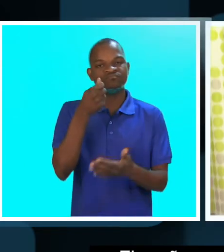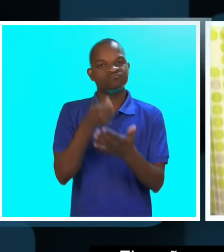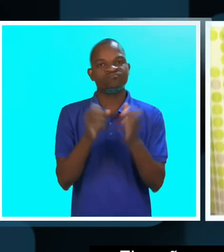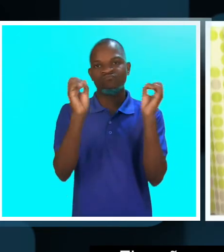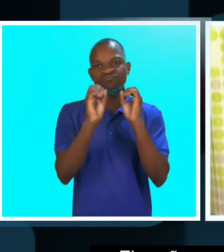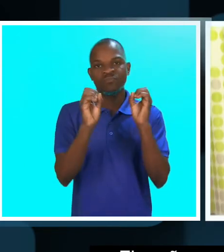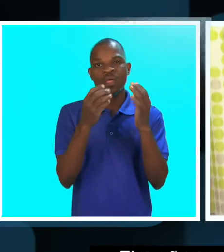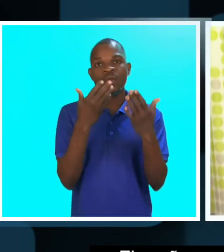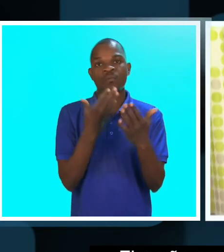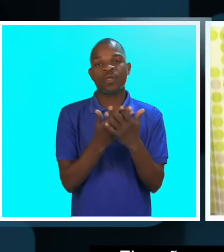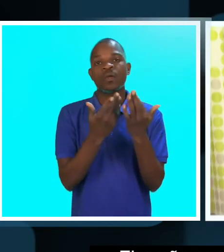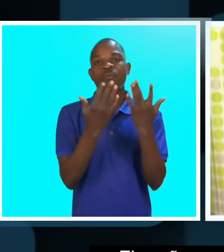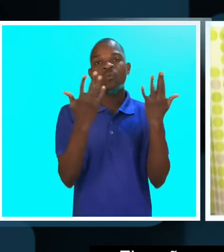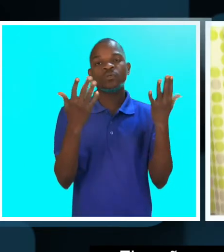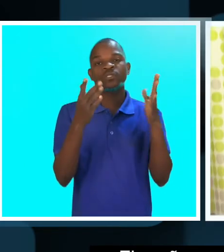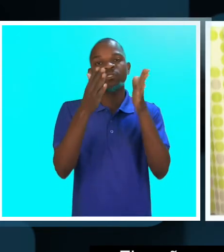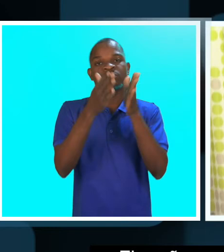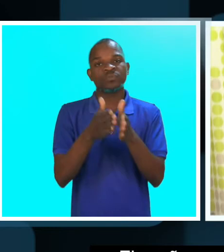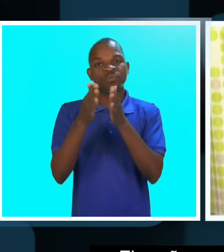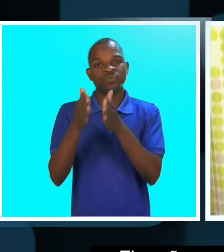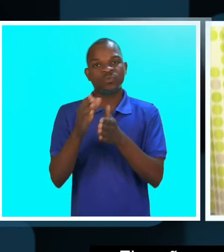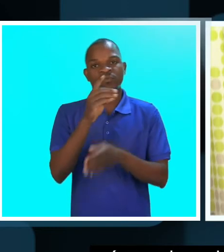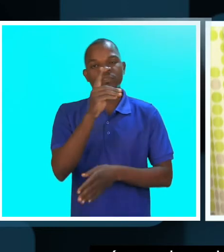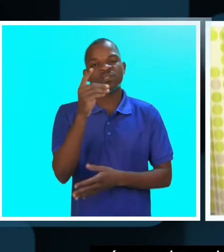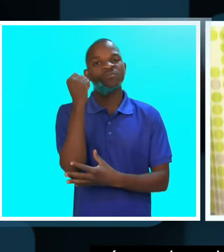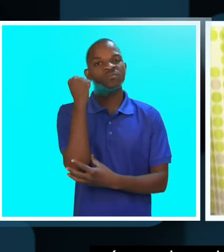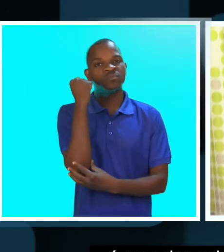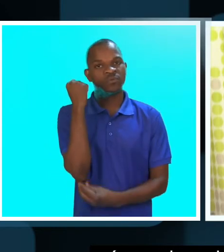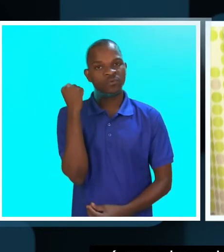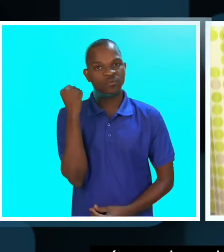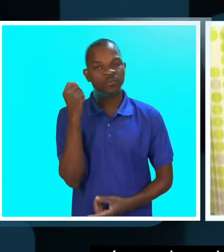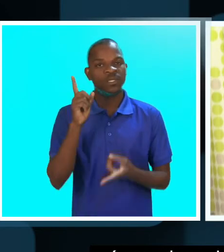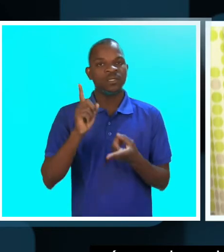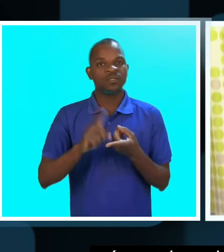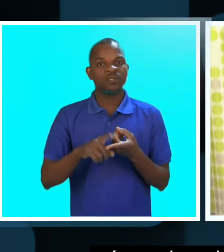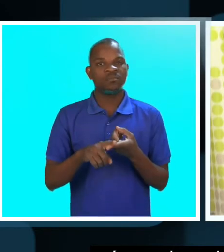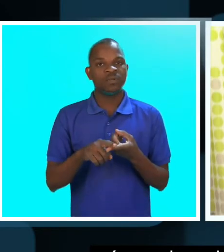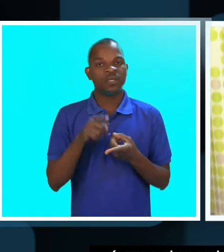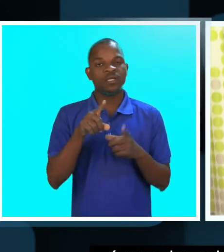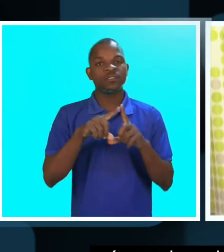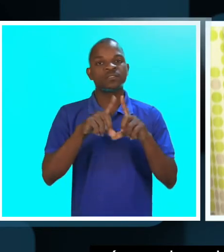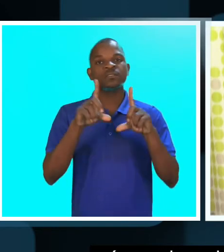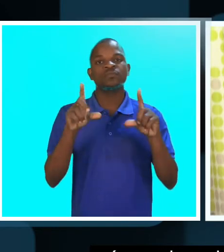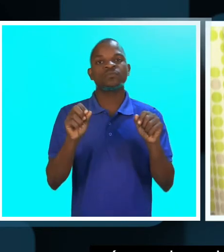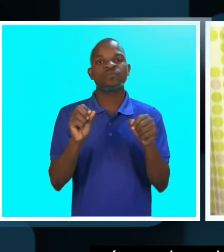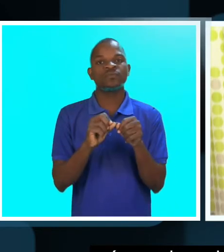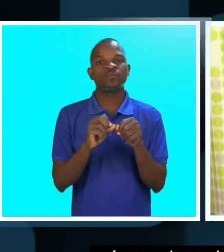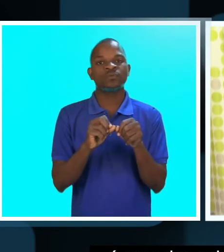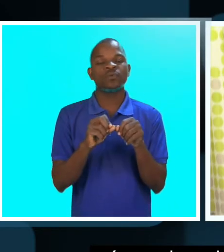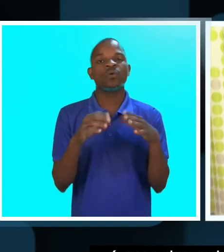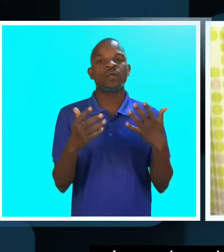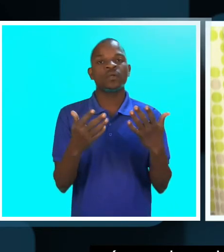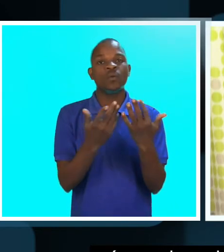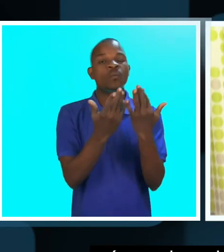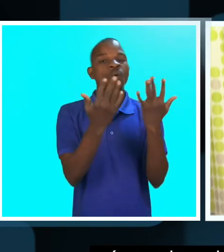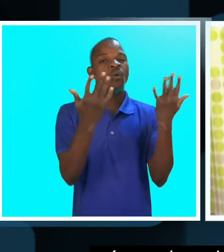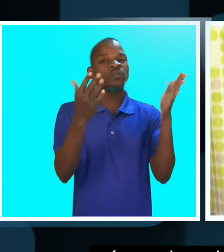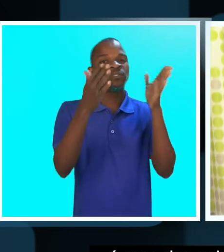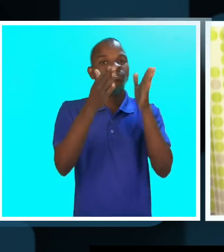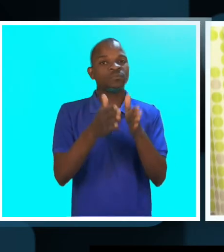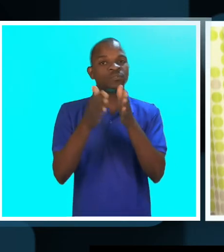a maioria parte delas não tem condições financeiras. É uma das coisas que faz com que a maioria